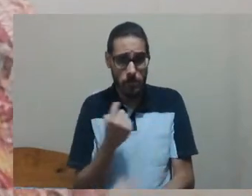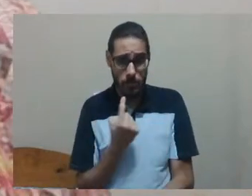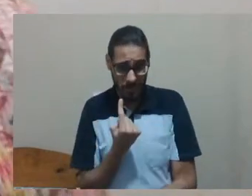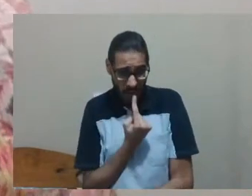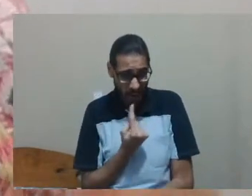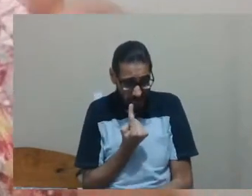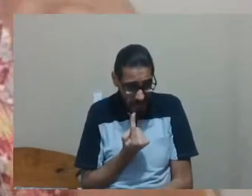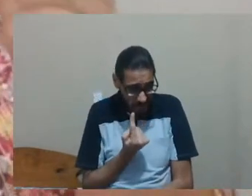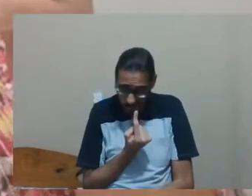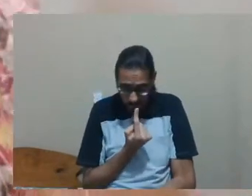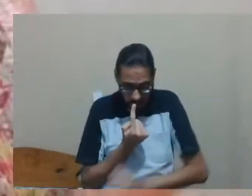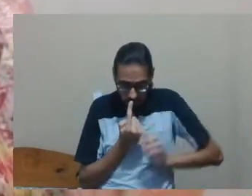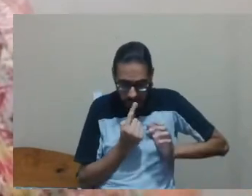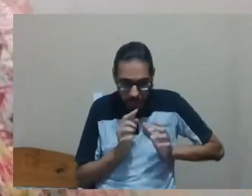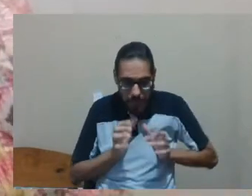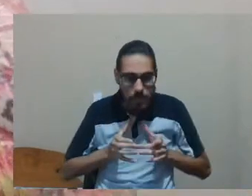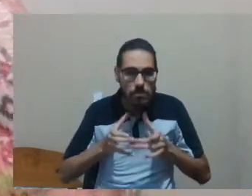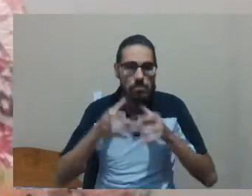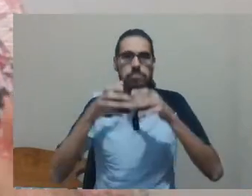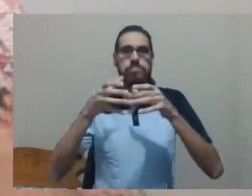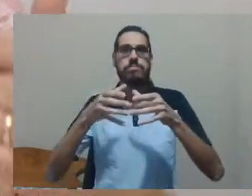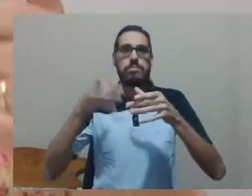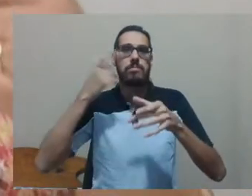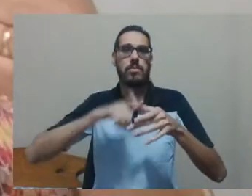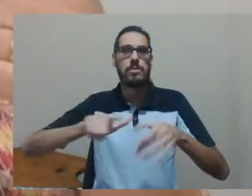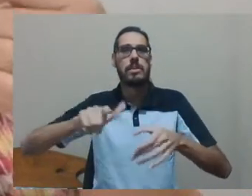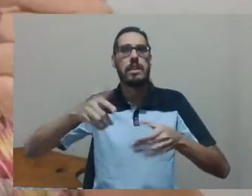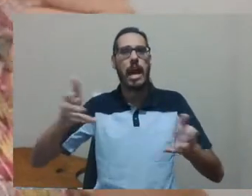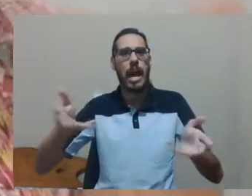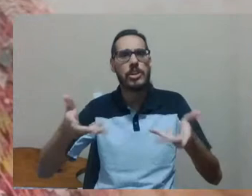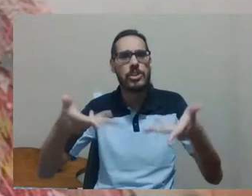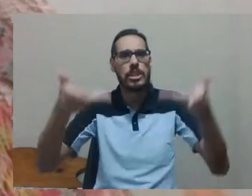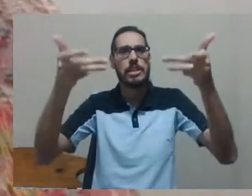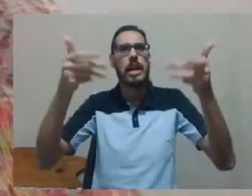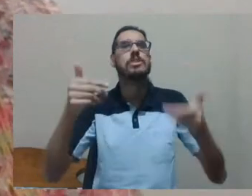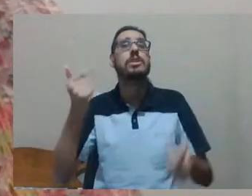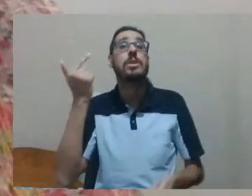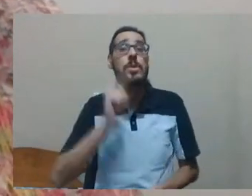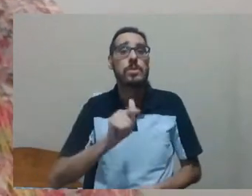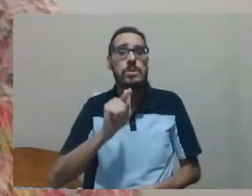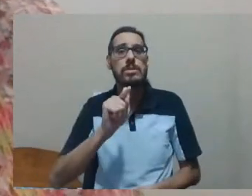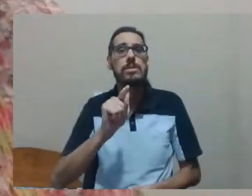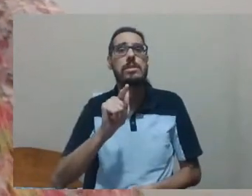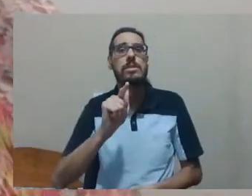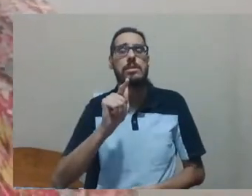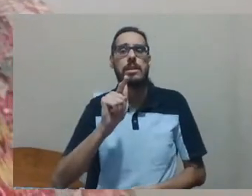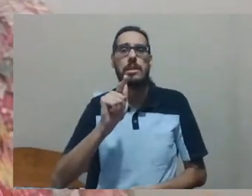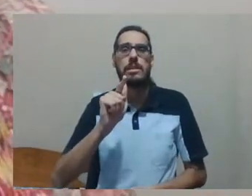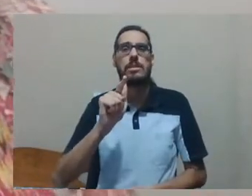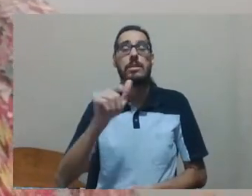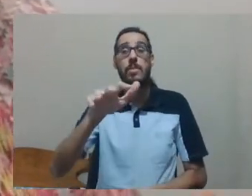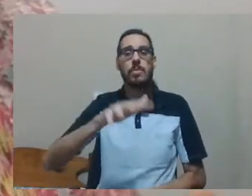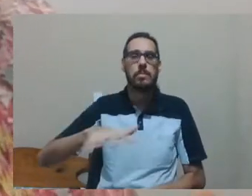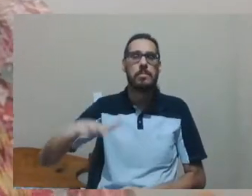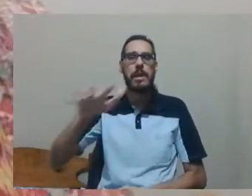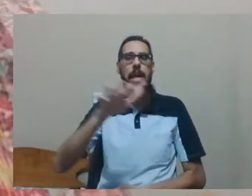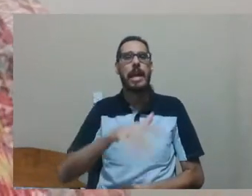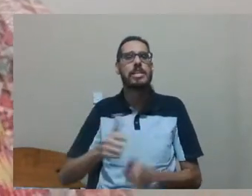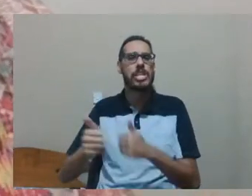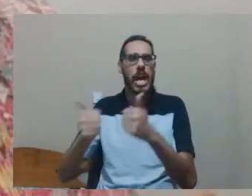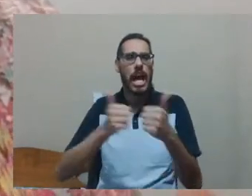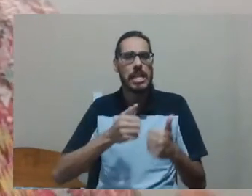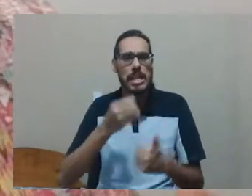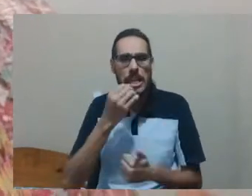uma equipe, para dar agilidade, para dar ambientes adequados,